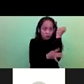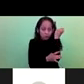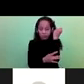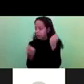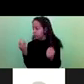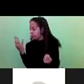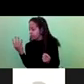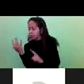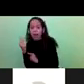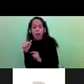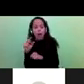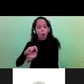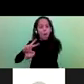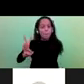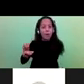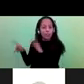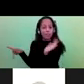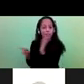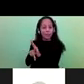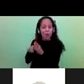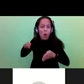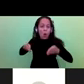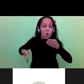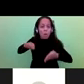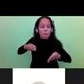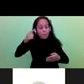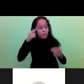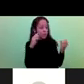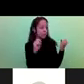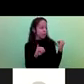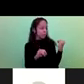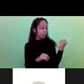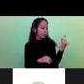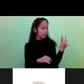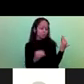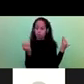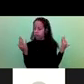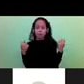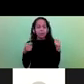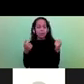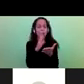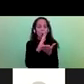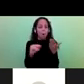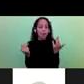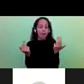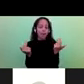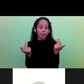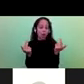que o movimento que ele faça com a mão esquerda seja replicado pela mão direita,